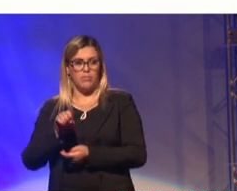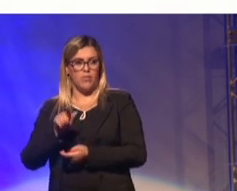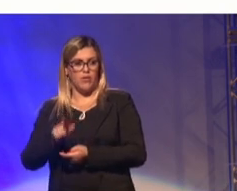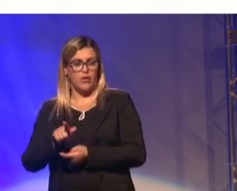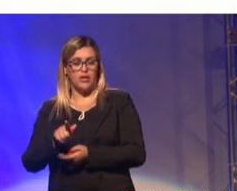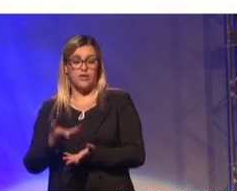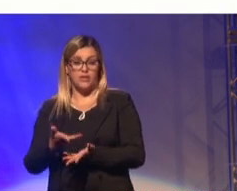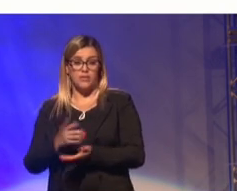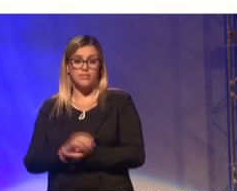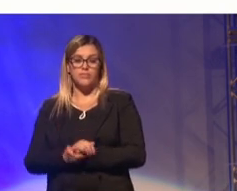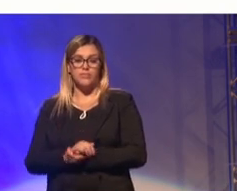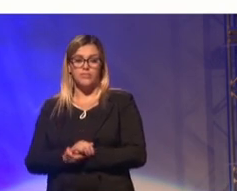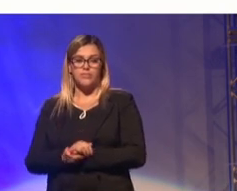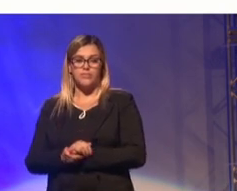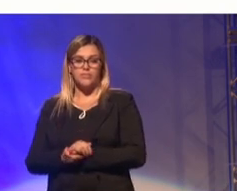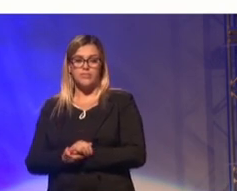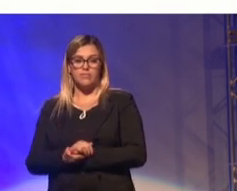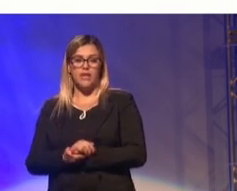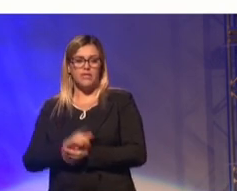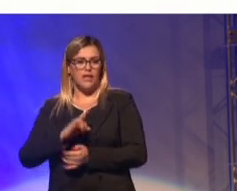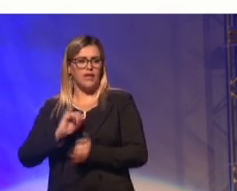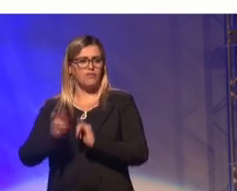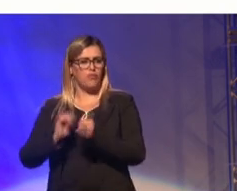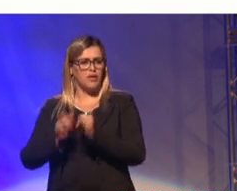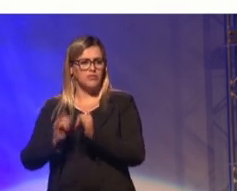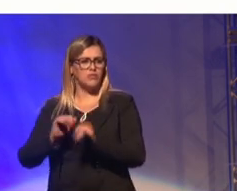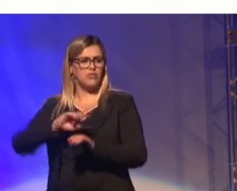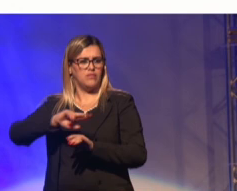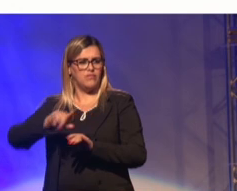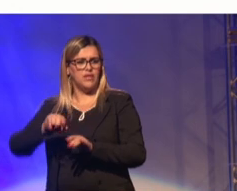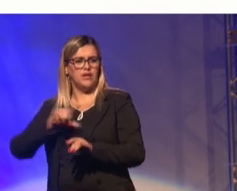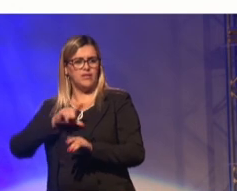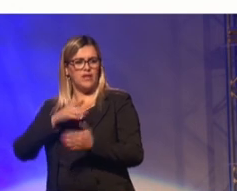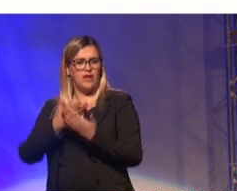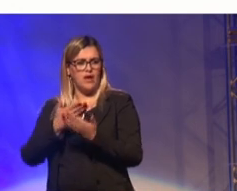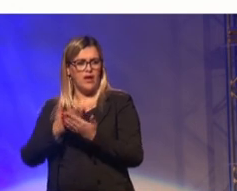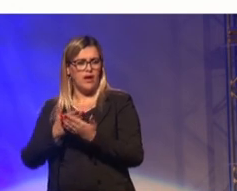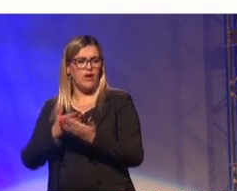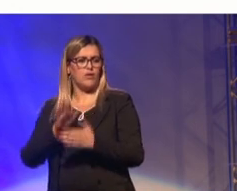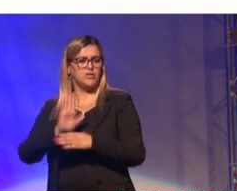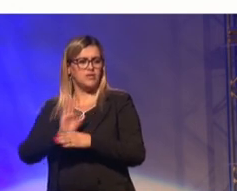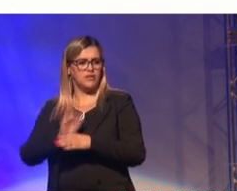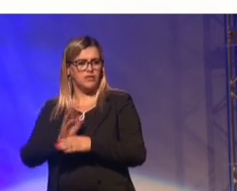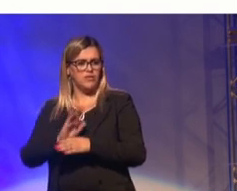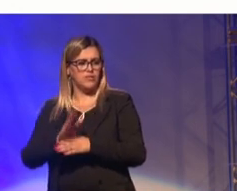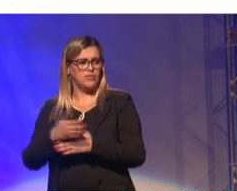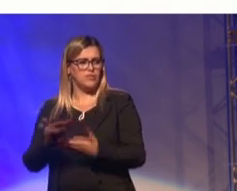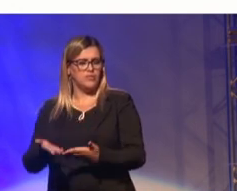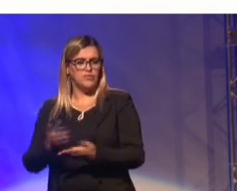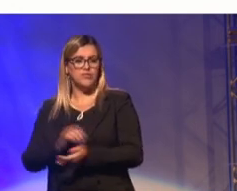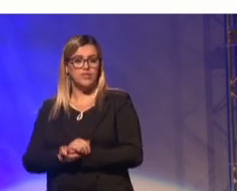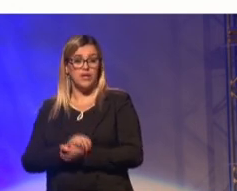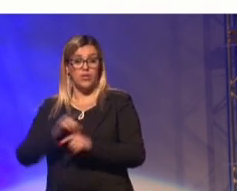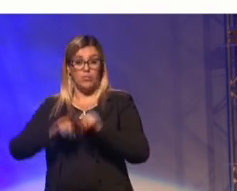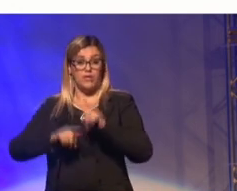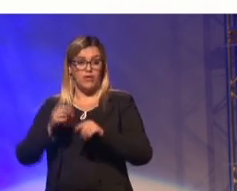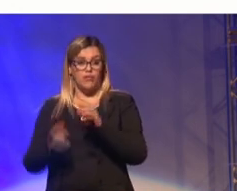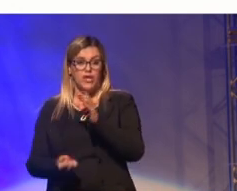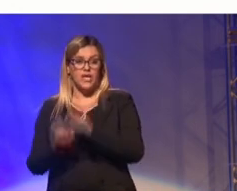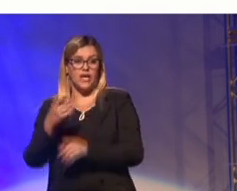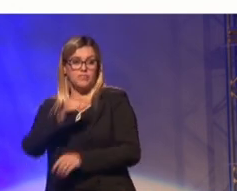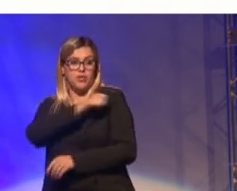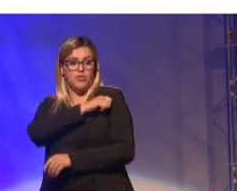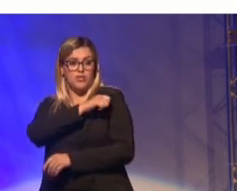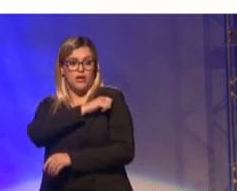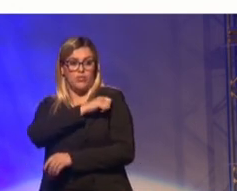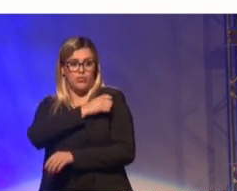e Fototerapia, a gente tem mais informações, tem aulas, videoaulas. É um material que foi criado pelos alunos